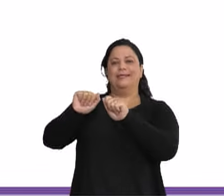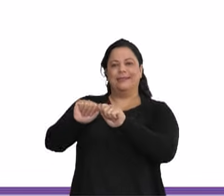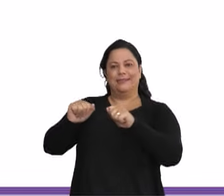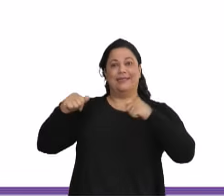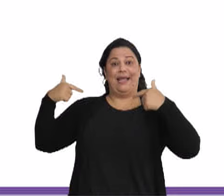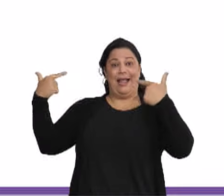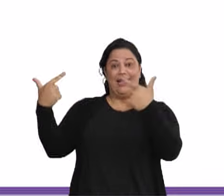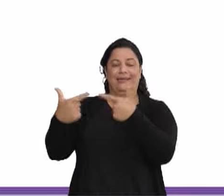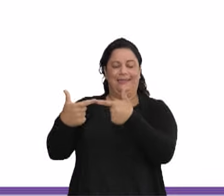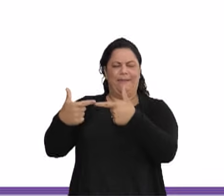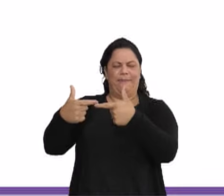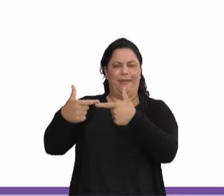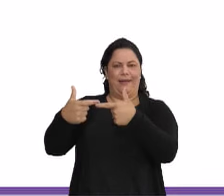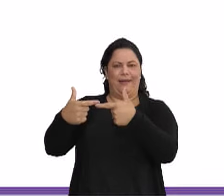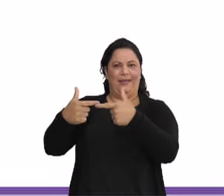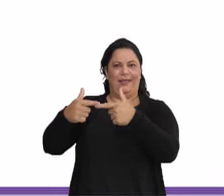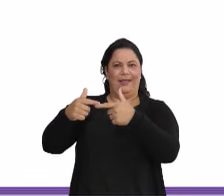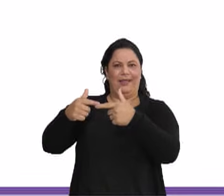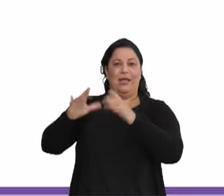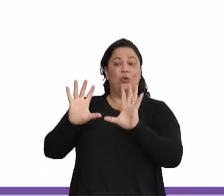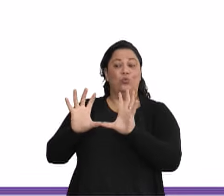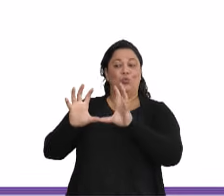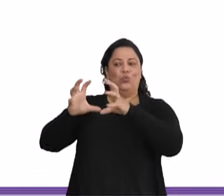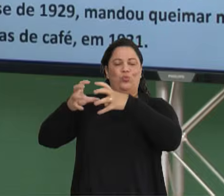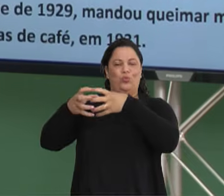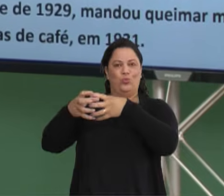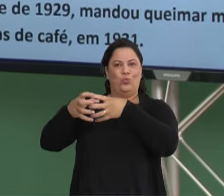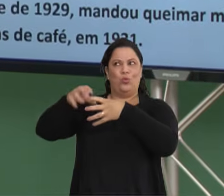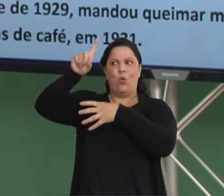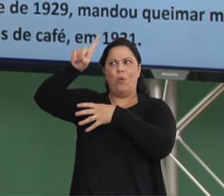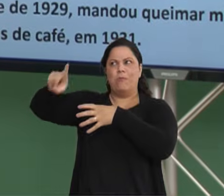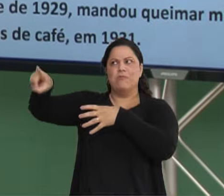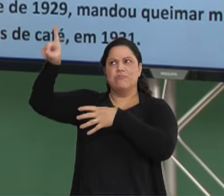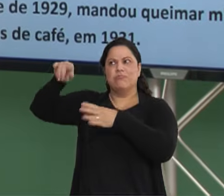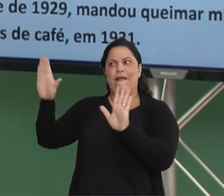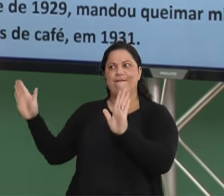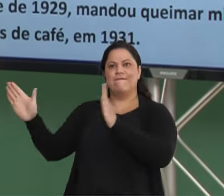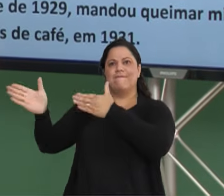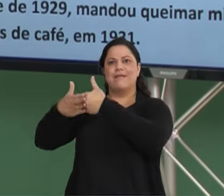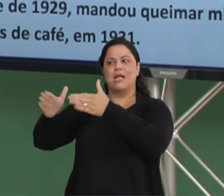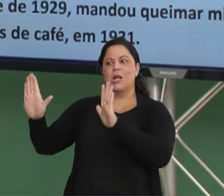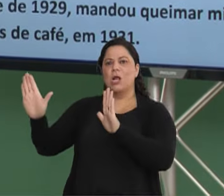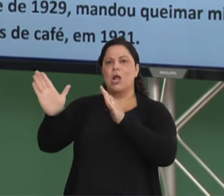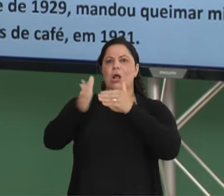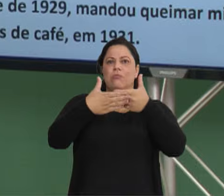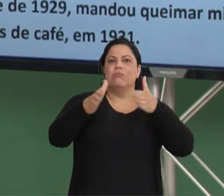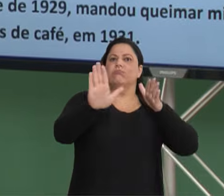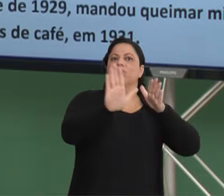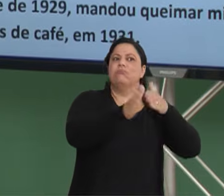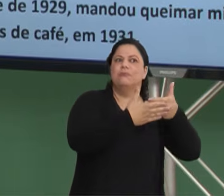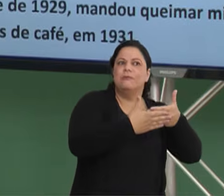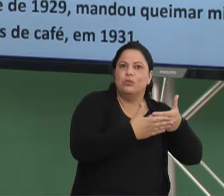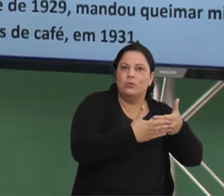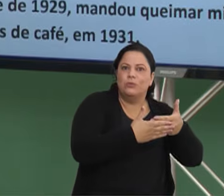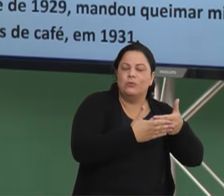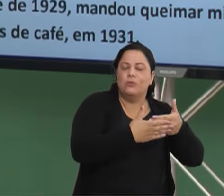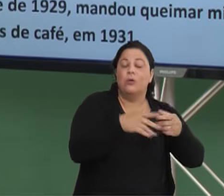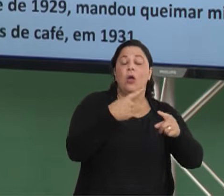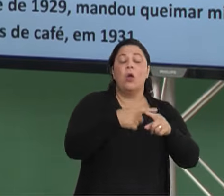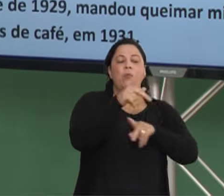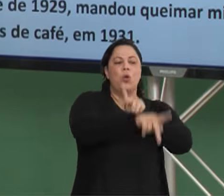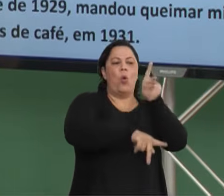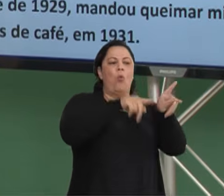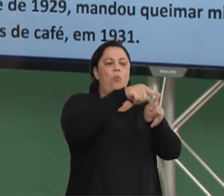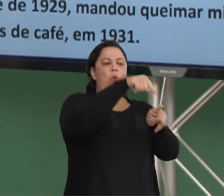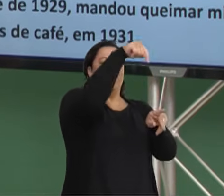e municípios. Olha o problema. O Getúlio Vargas então está dizendo: esse pessoal que foi eleito naquela política antiga não